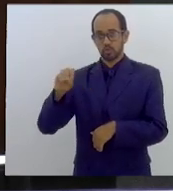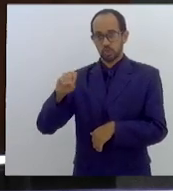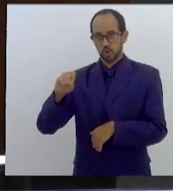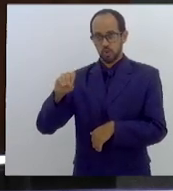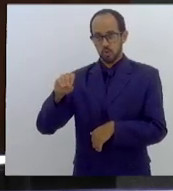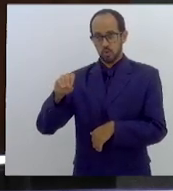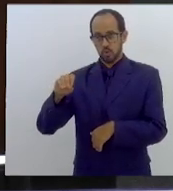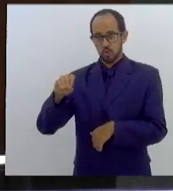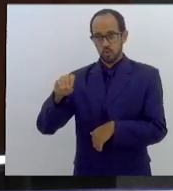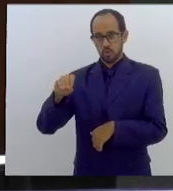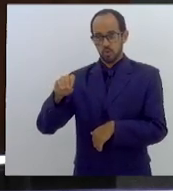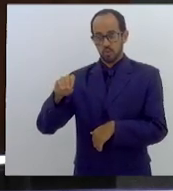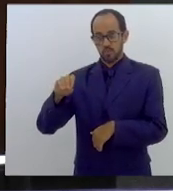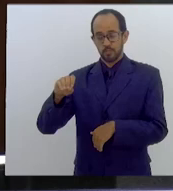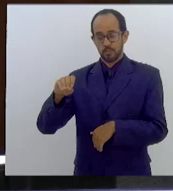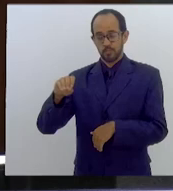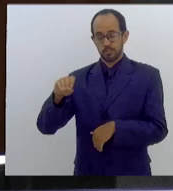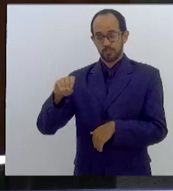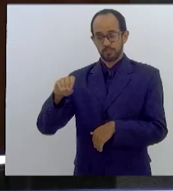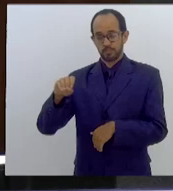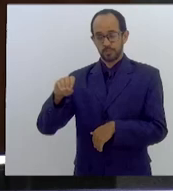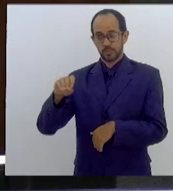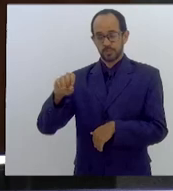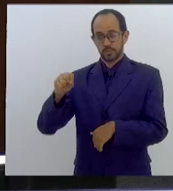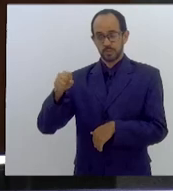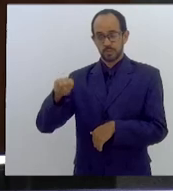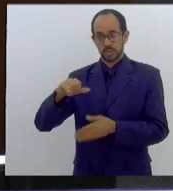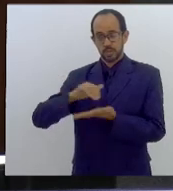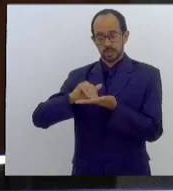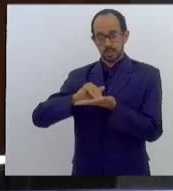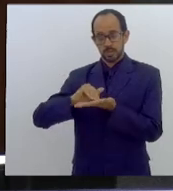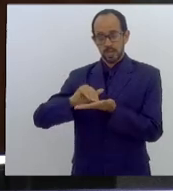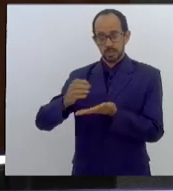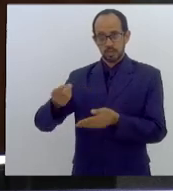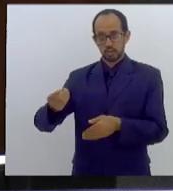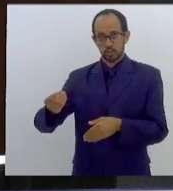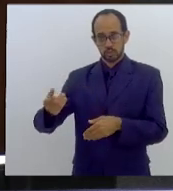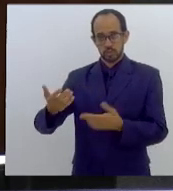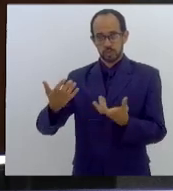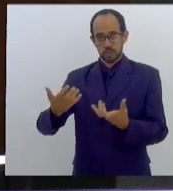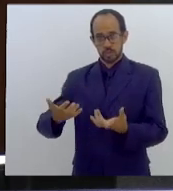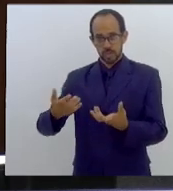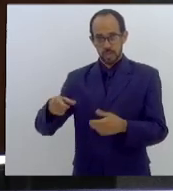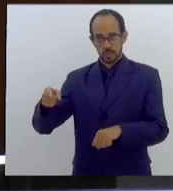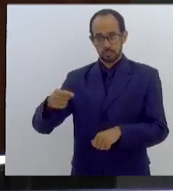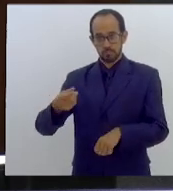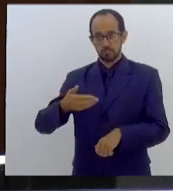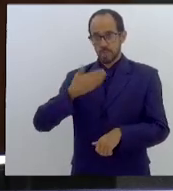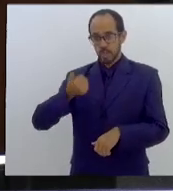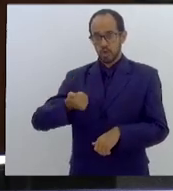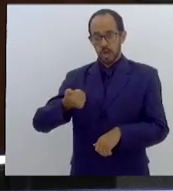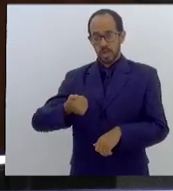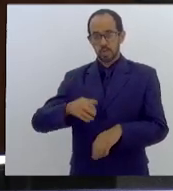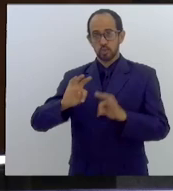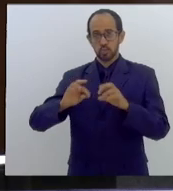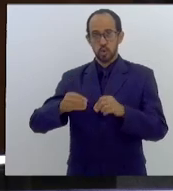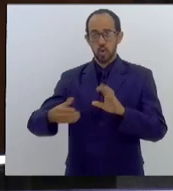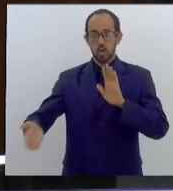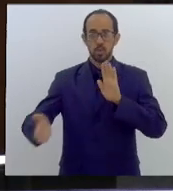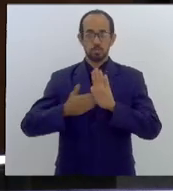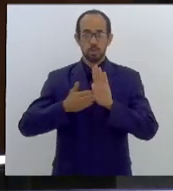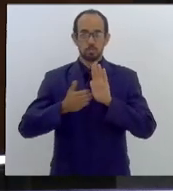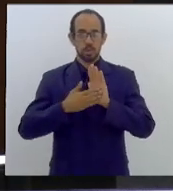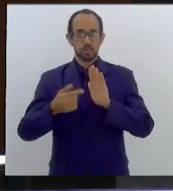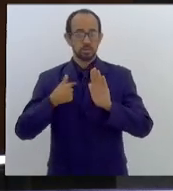que se a Fazenda quisesse melhorá-lo, tudo que a Fazenda propusesse,